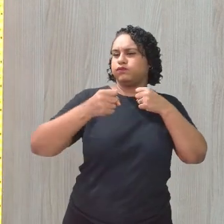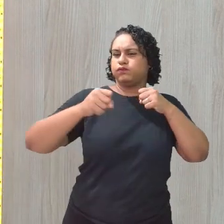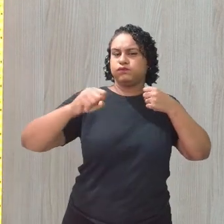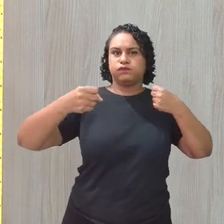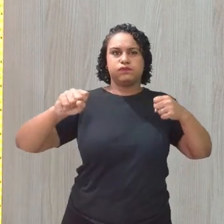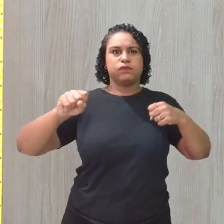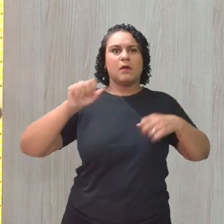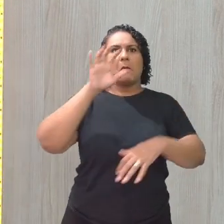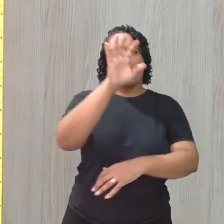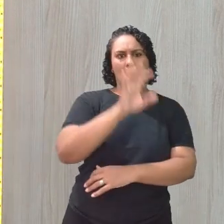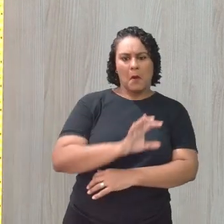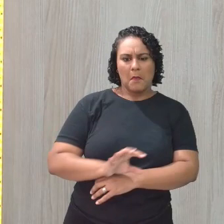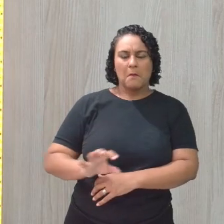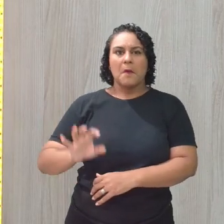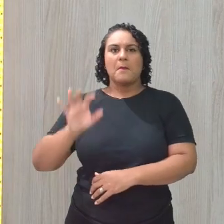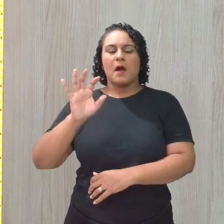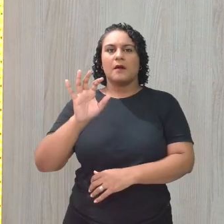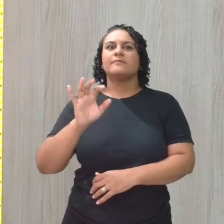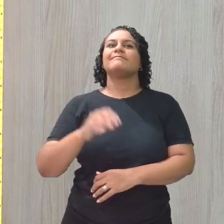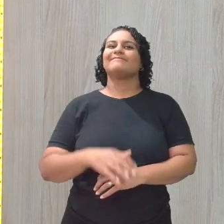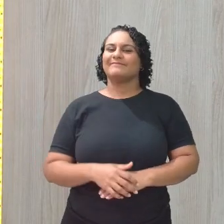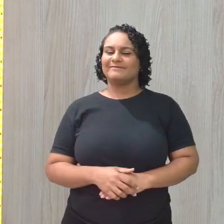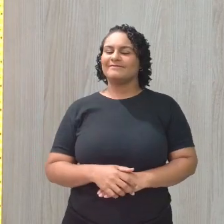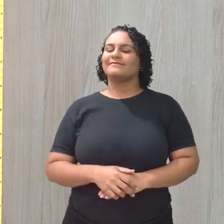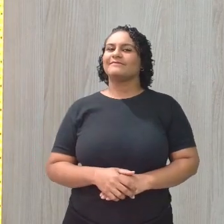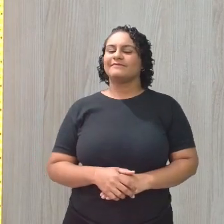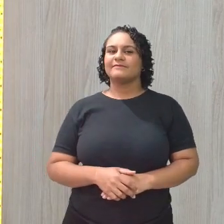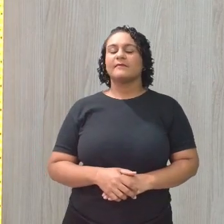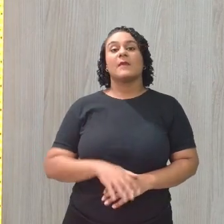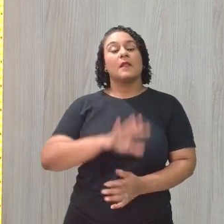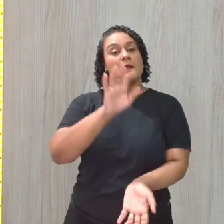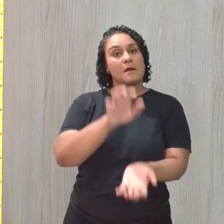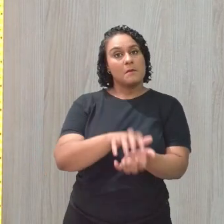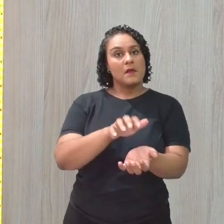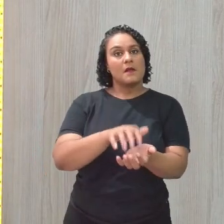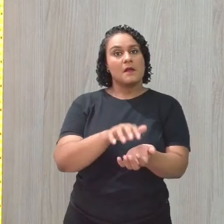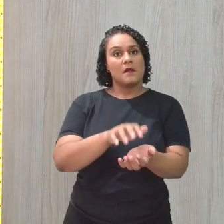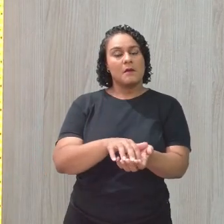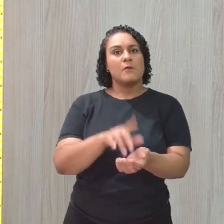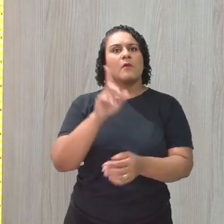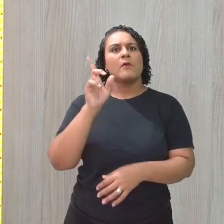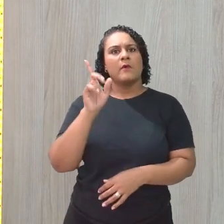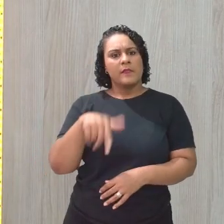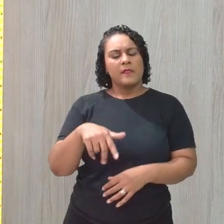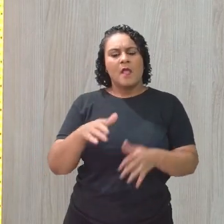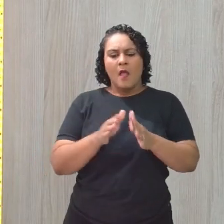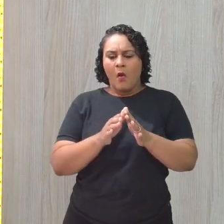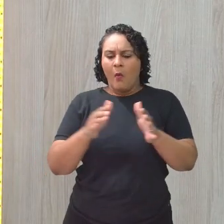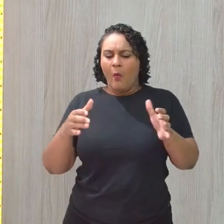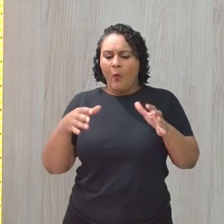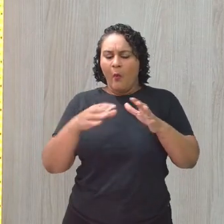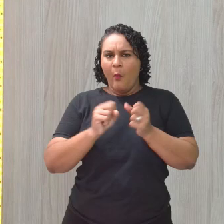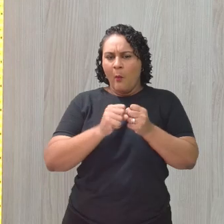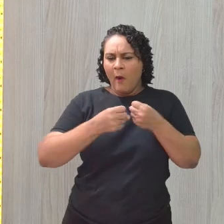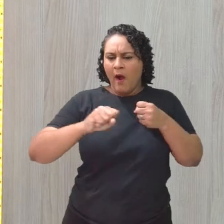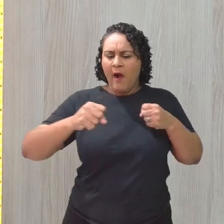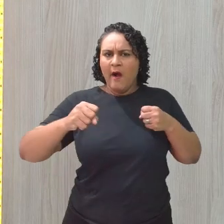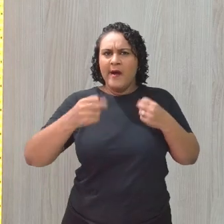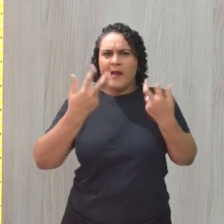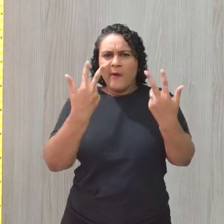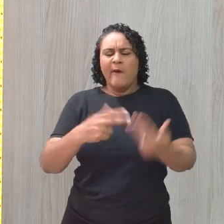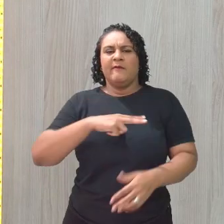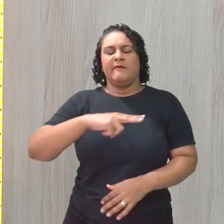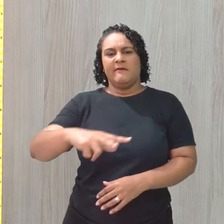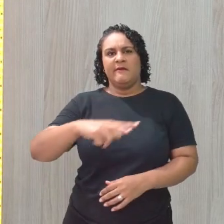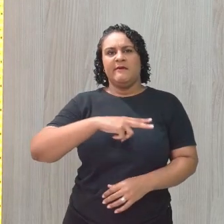continentais. Não sei se vocês sabem, mas Pernambuco é do mesmo tamanho de Portugal. Então, veja, um único